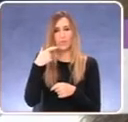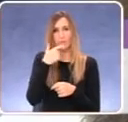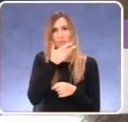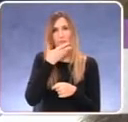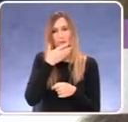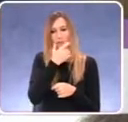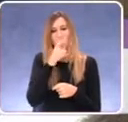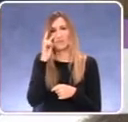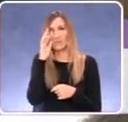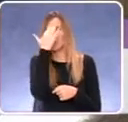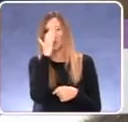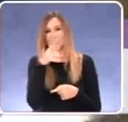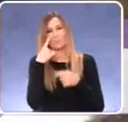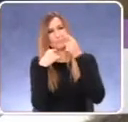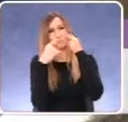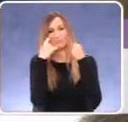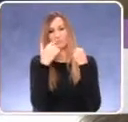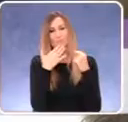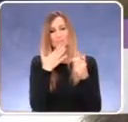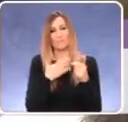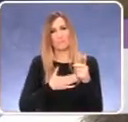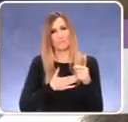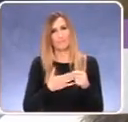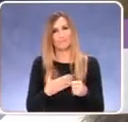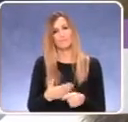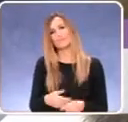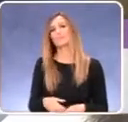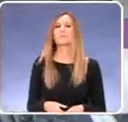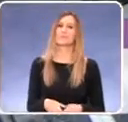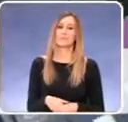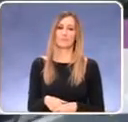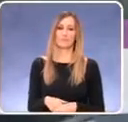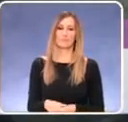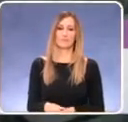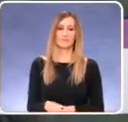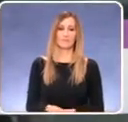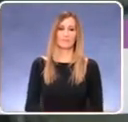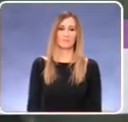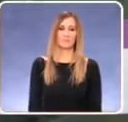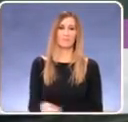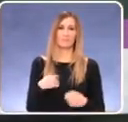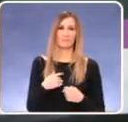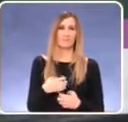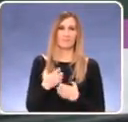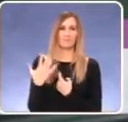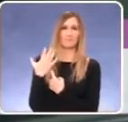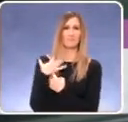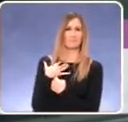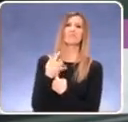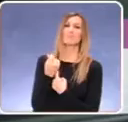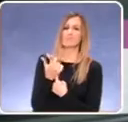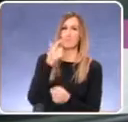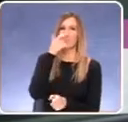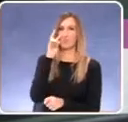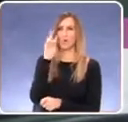Quando olho ao espelho já chorei muitas vezes por me ver assim. Não é fácil. sinto-me um bocadinho discriminada. As pessoas olham